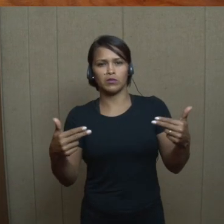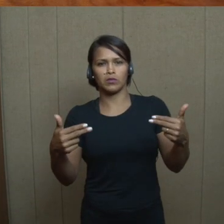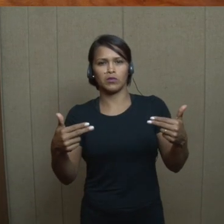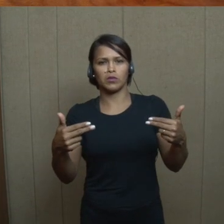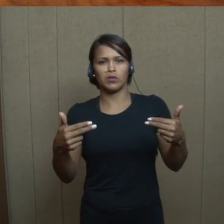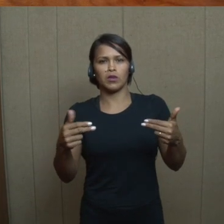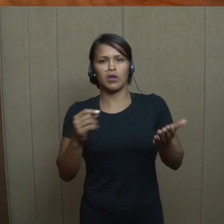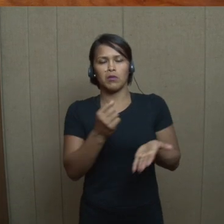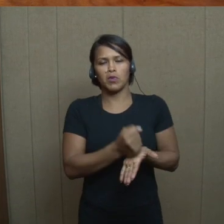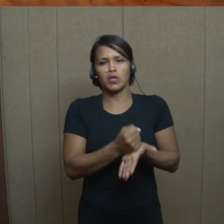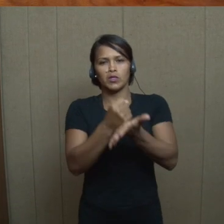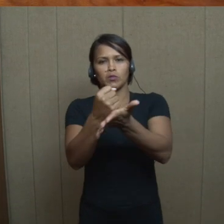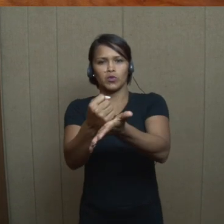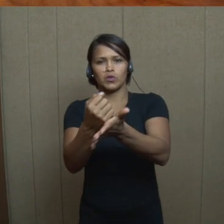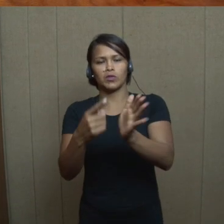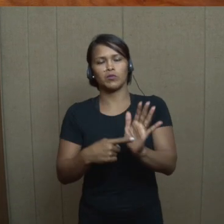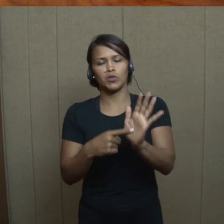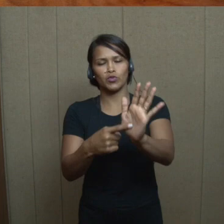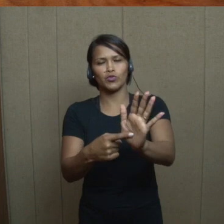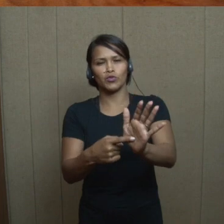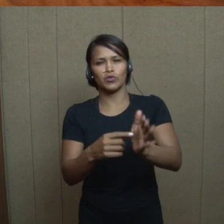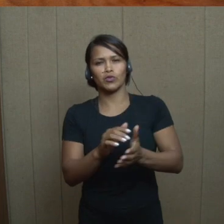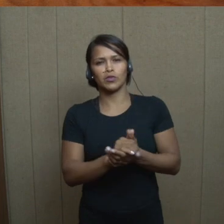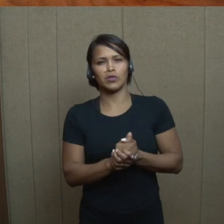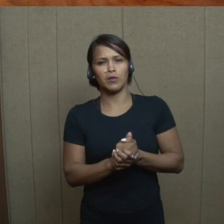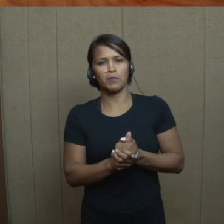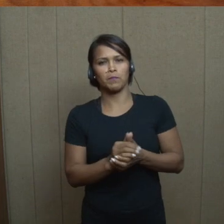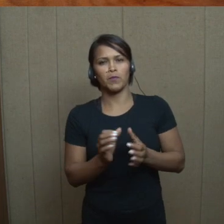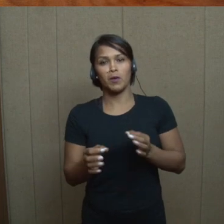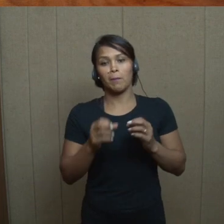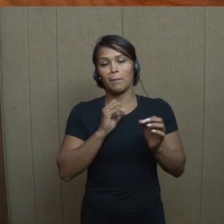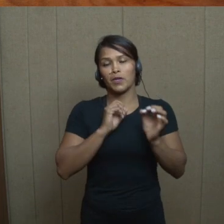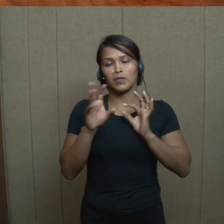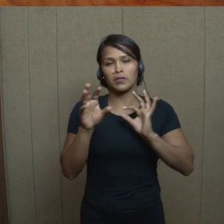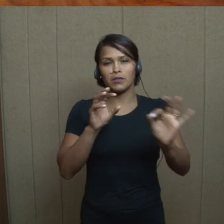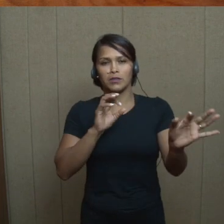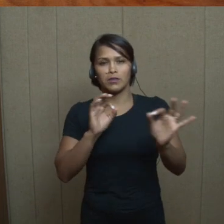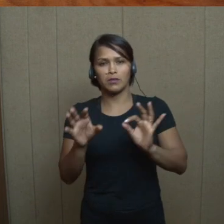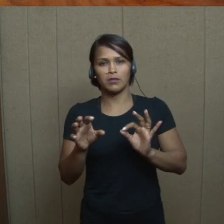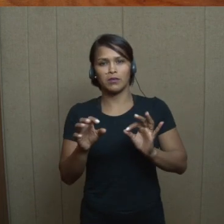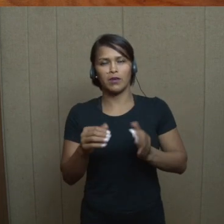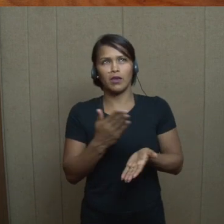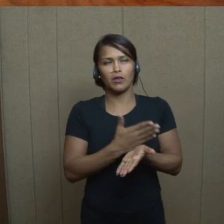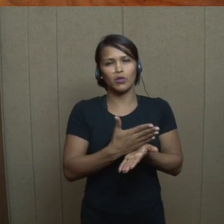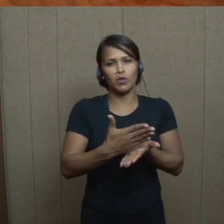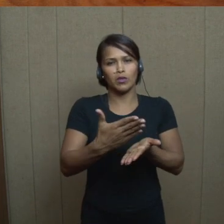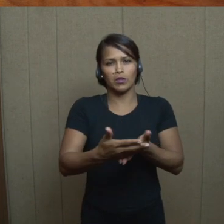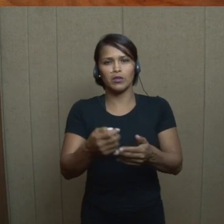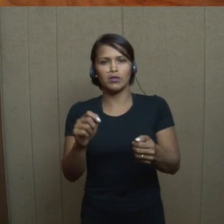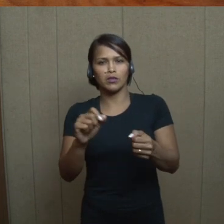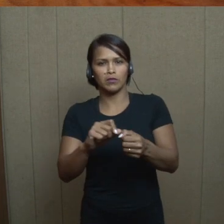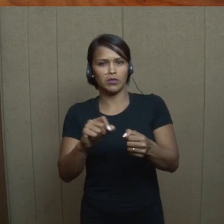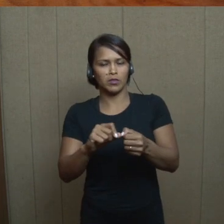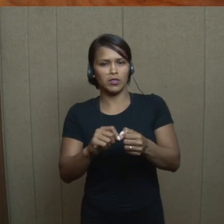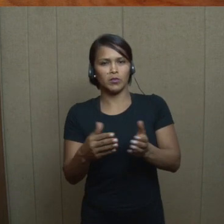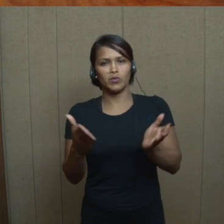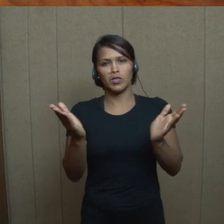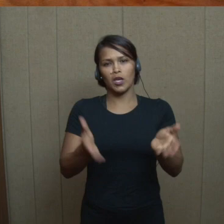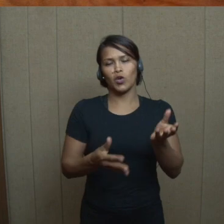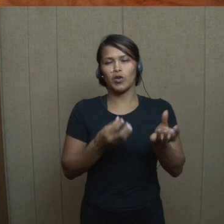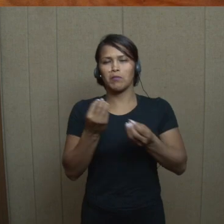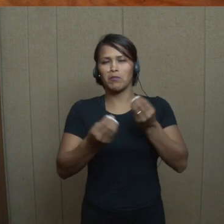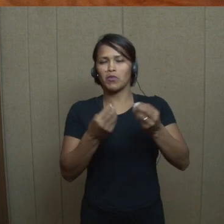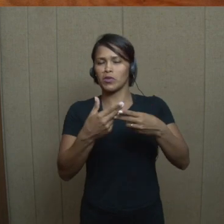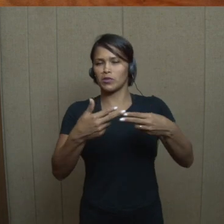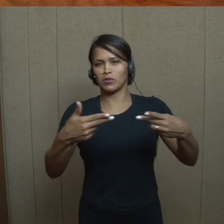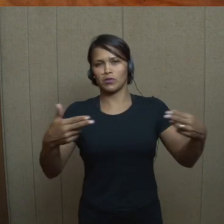colocamos a nossa delegação à disposição para esclarecer. No início da reunião fizemos isso e agora temos muito mais coisas para fazer aqui no